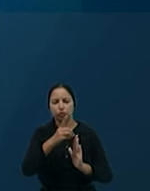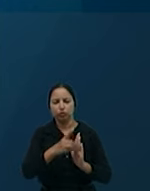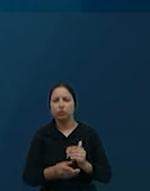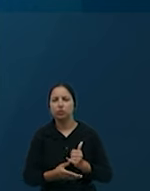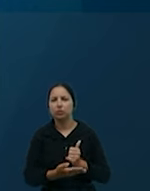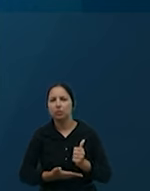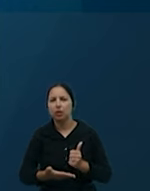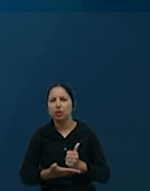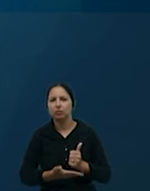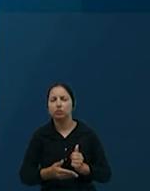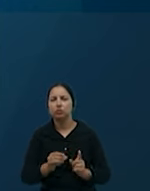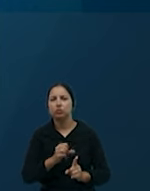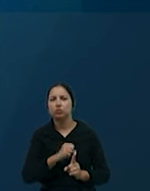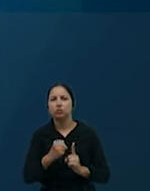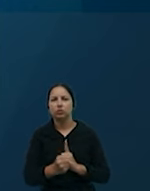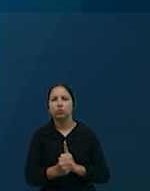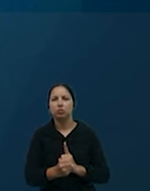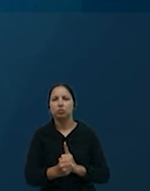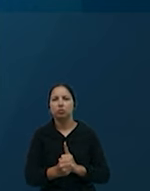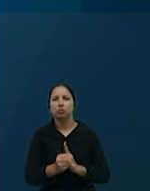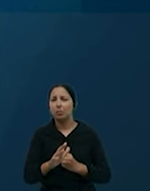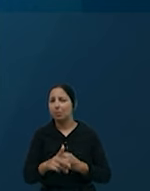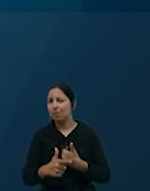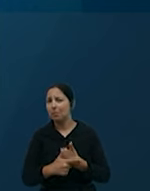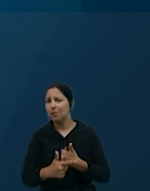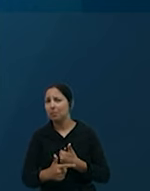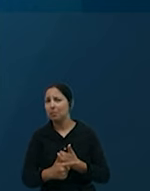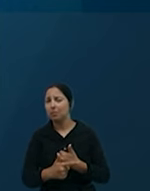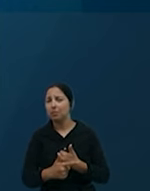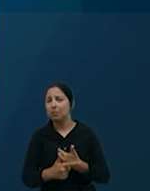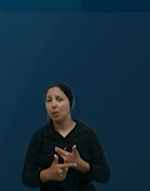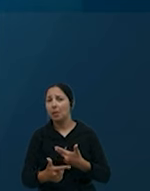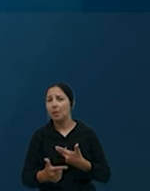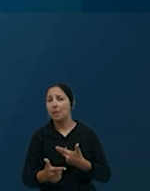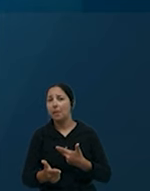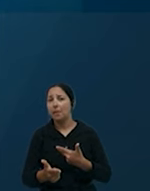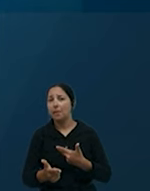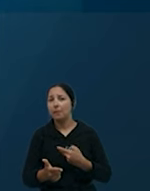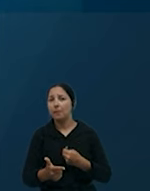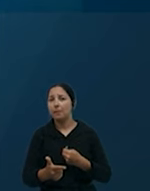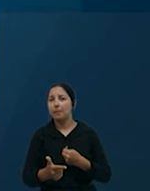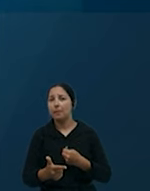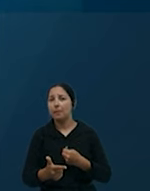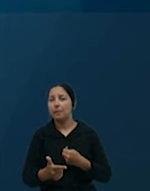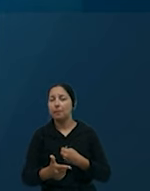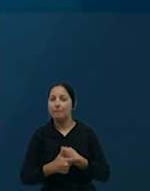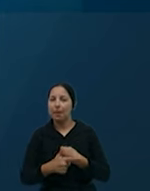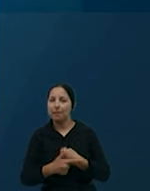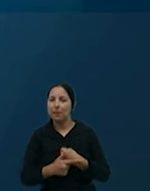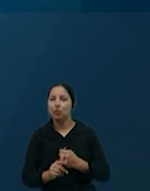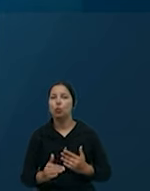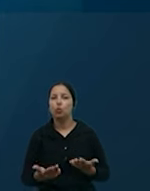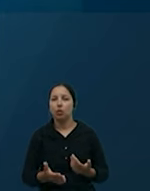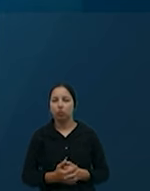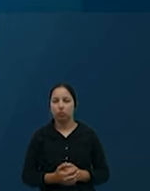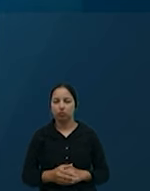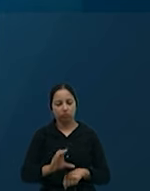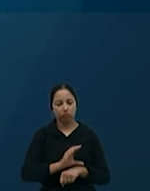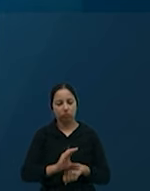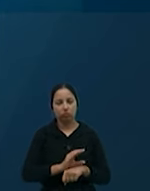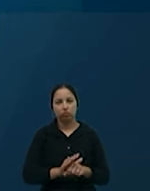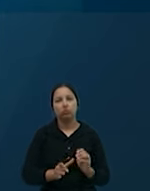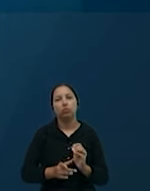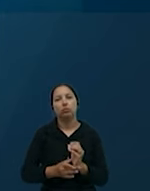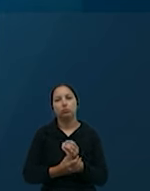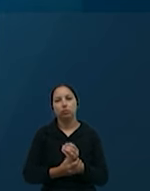aqui diante de um direito fundamental social, assegurado pela nossa Constituição, de pessoas na